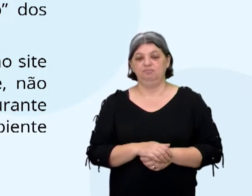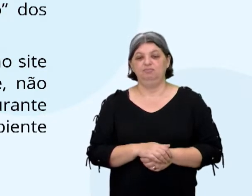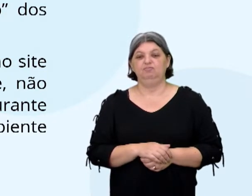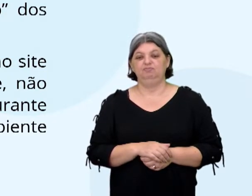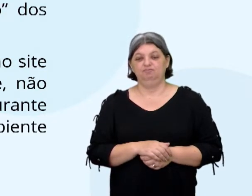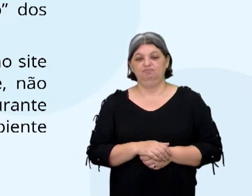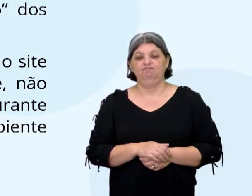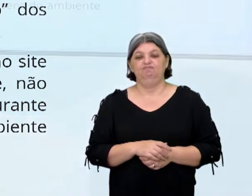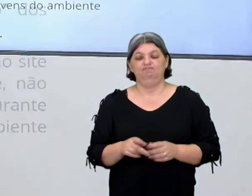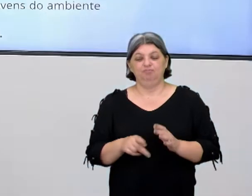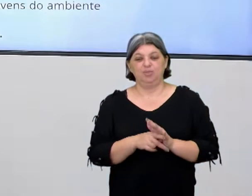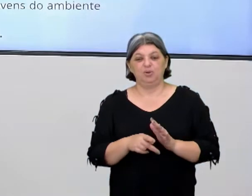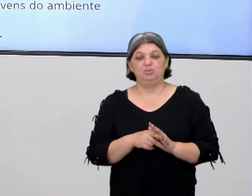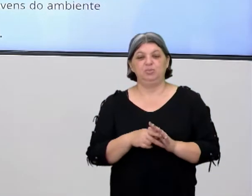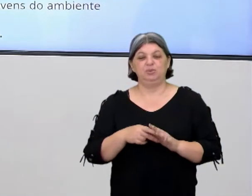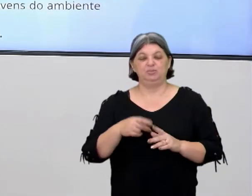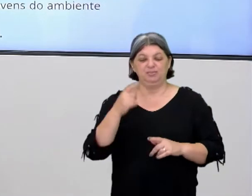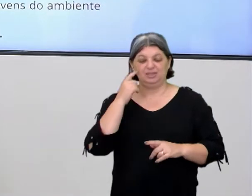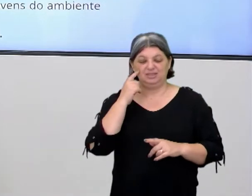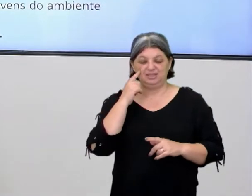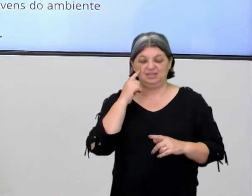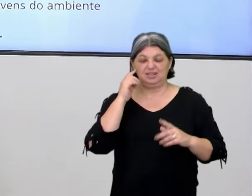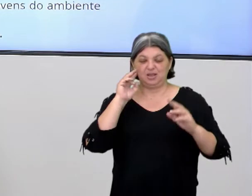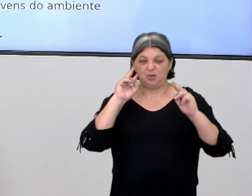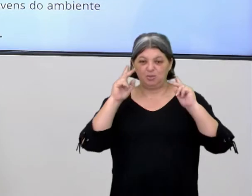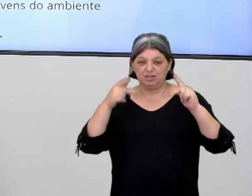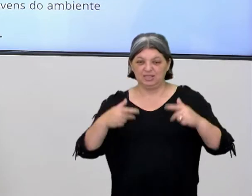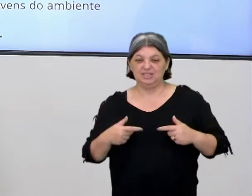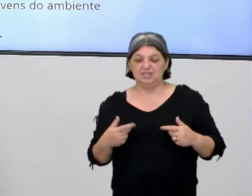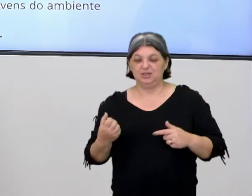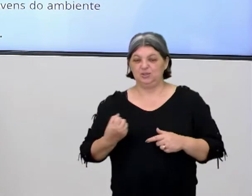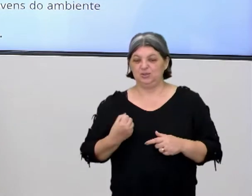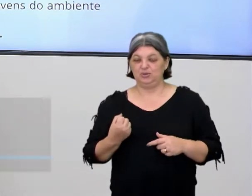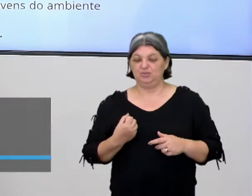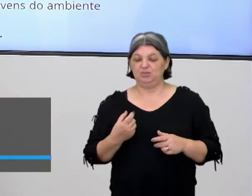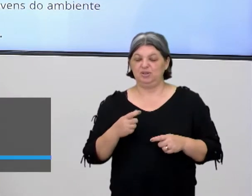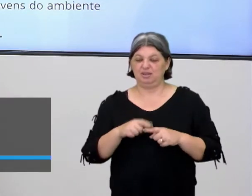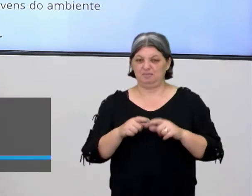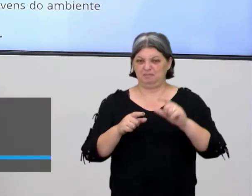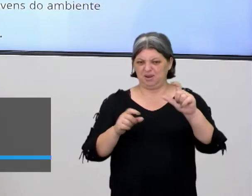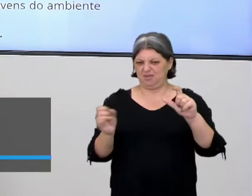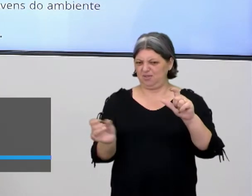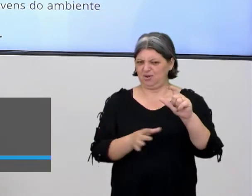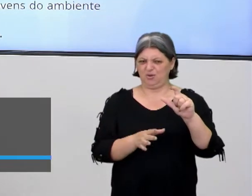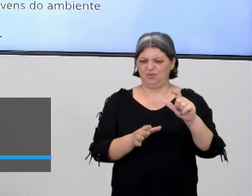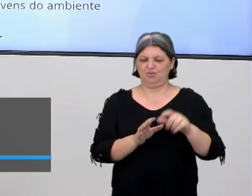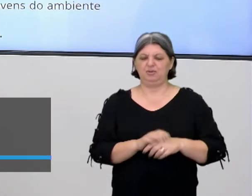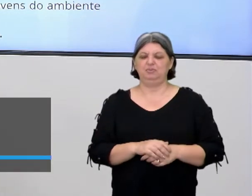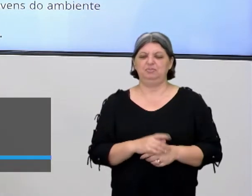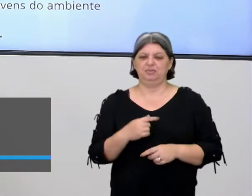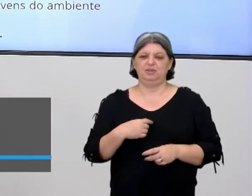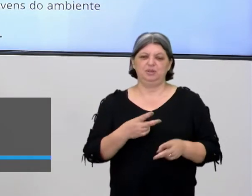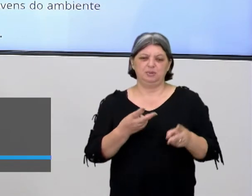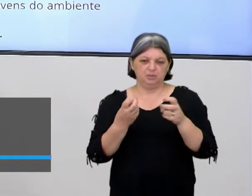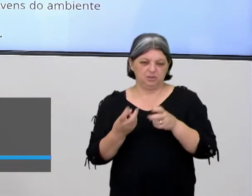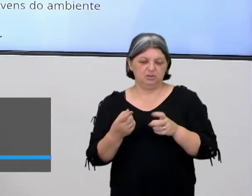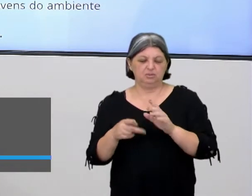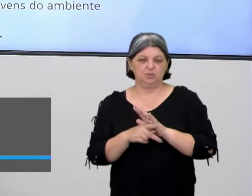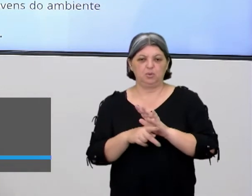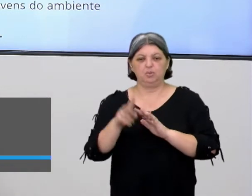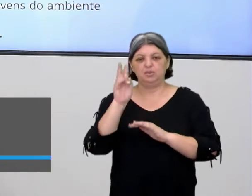Humanização de números é uma frase assim um tanto quanto nova, né? Mas vocês percebem, né? Se você for ver os